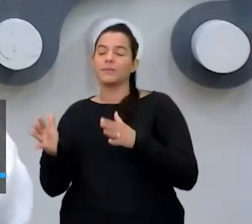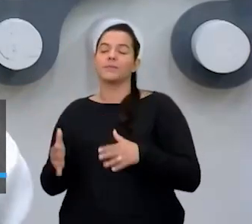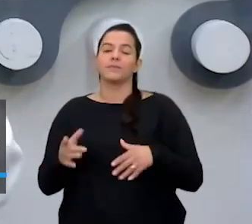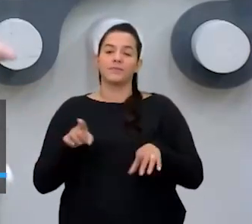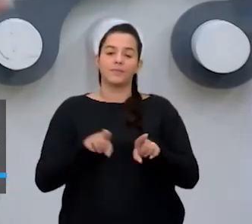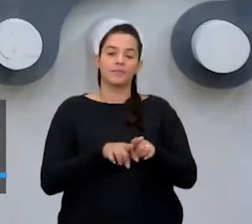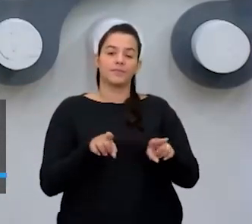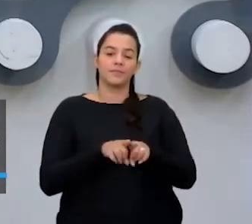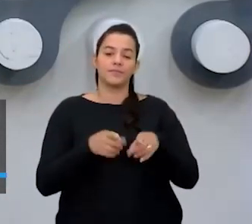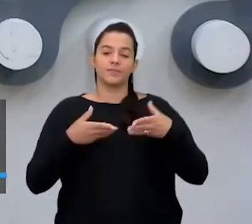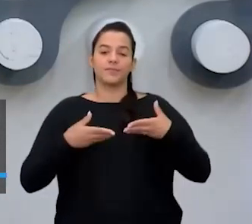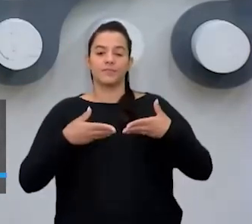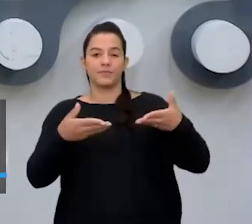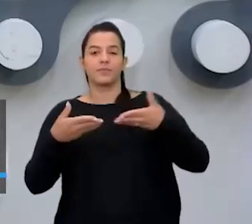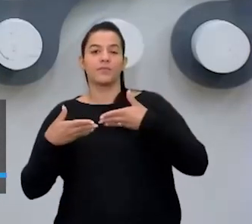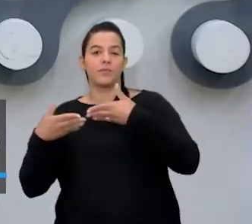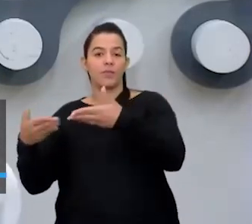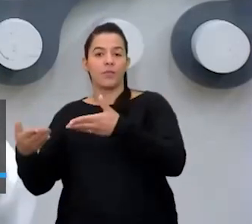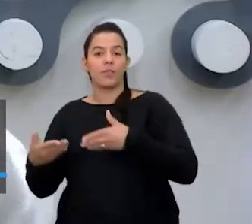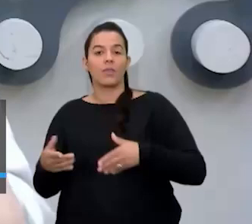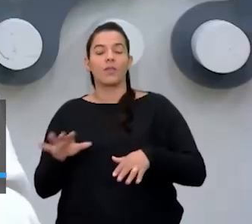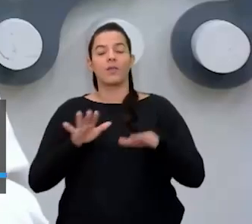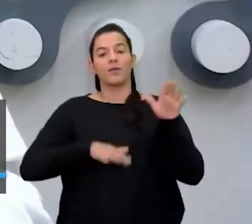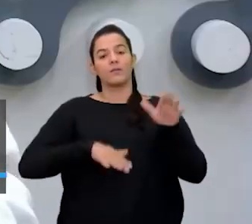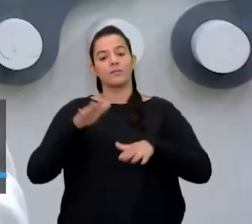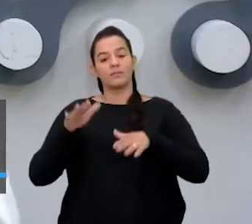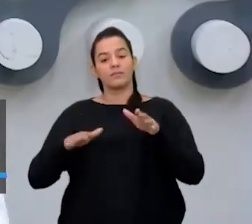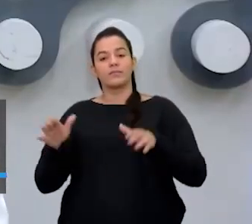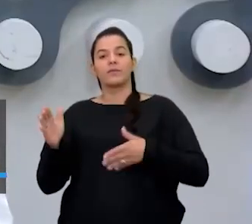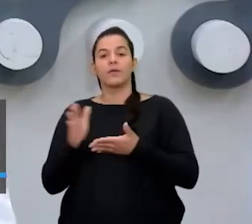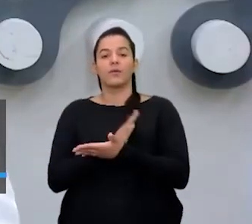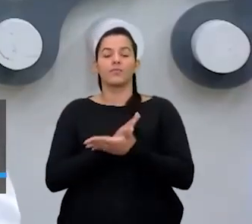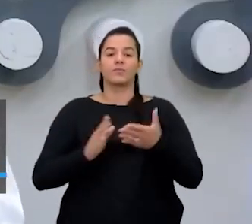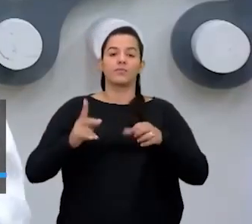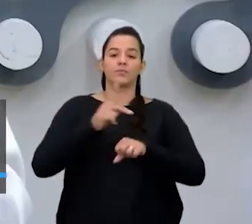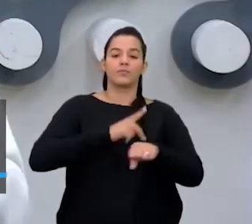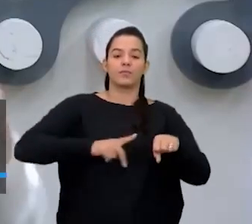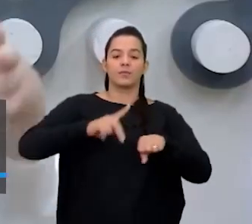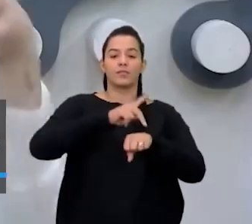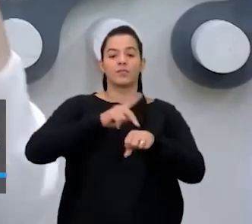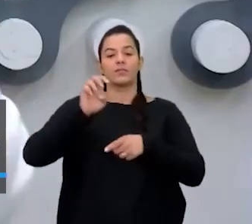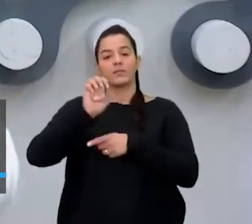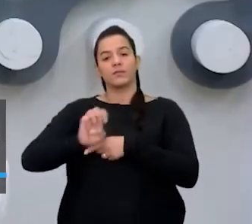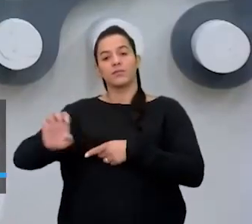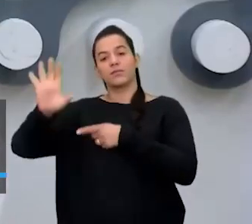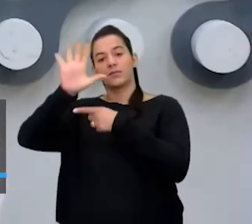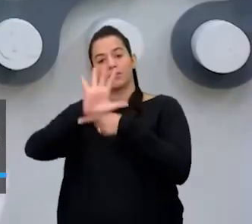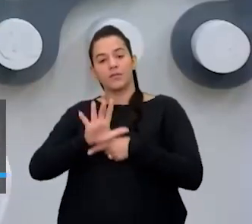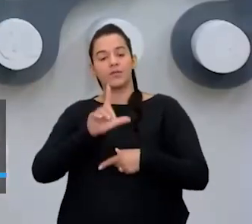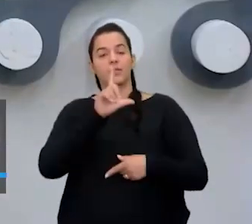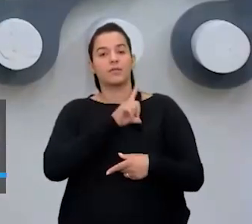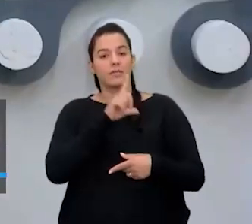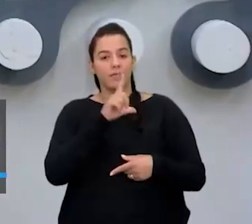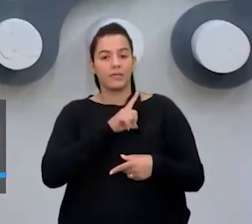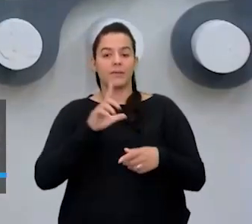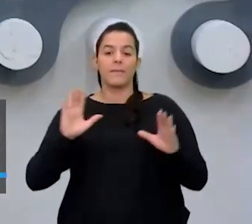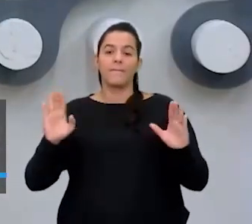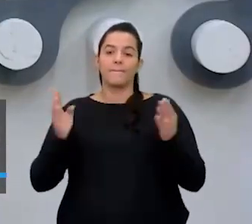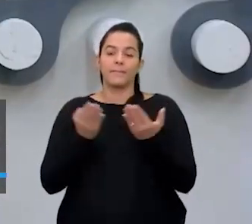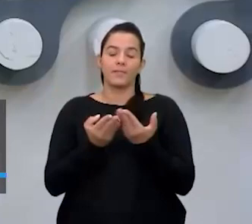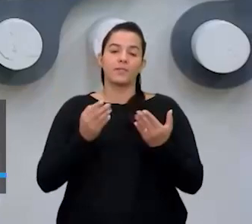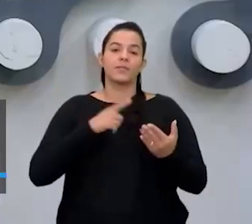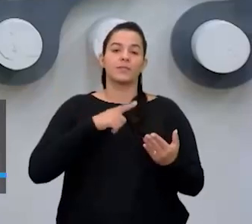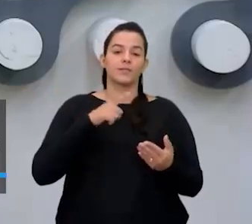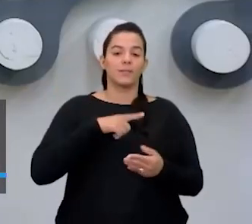ao refúgio, e países que são mais fechados. Tradicionalmente, alguns países europeus são bastante fechados, mas a gente tem visto